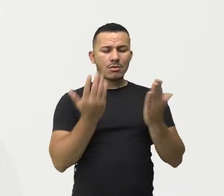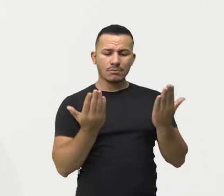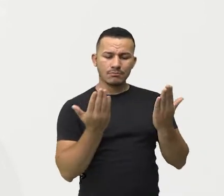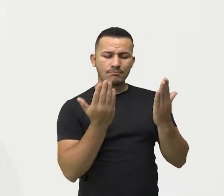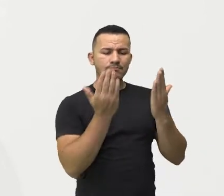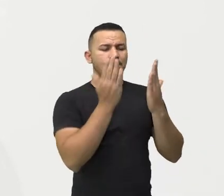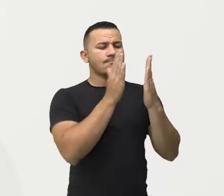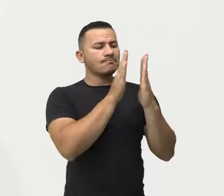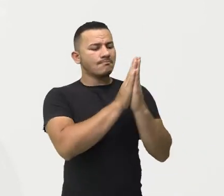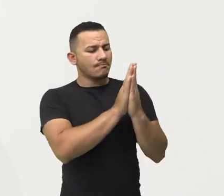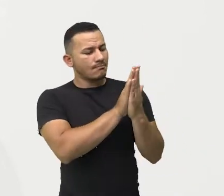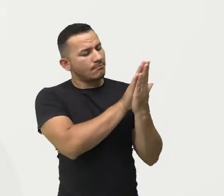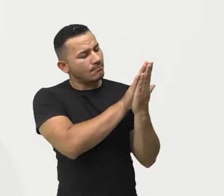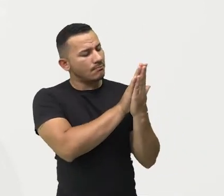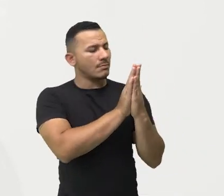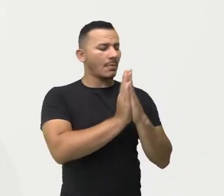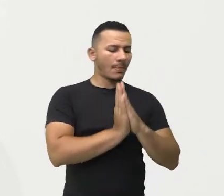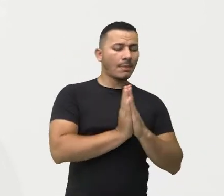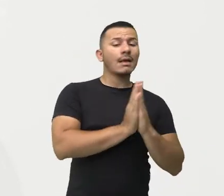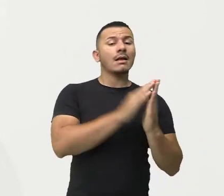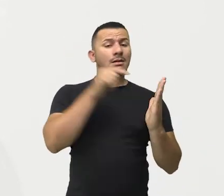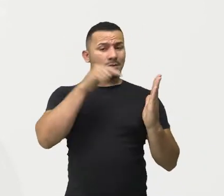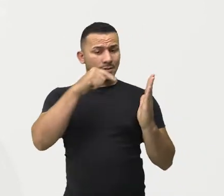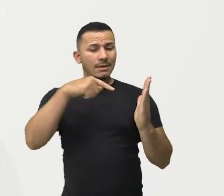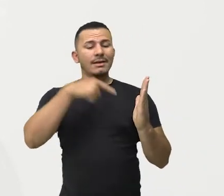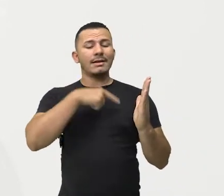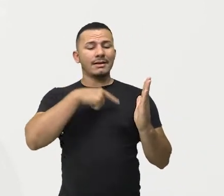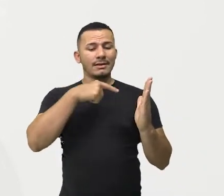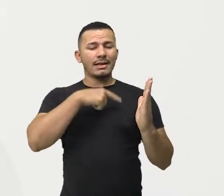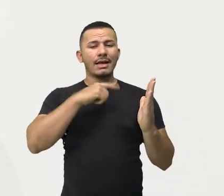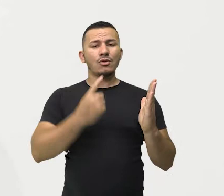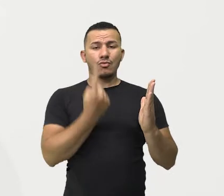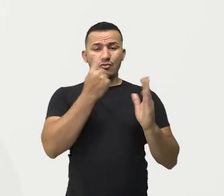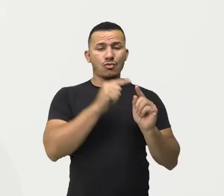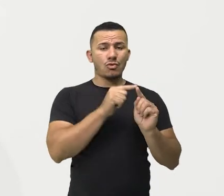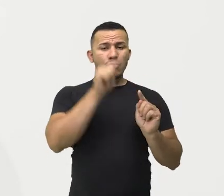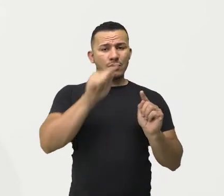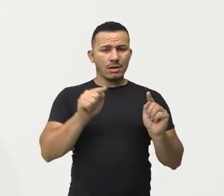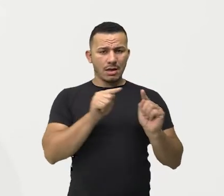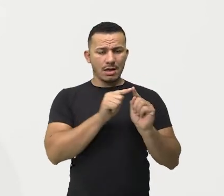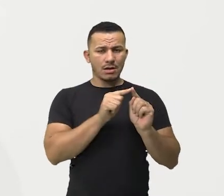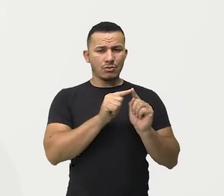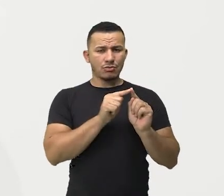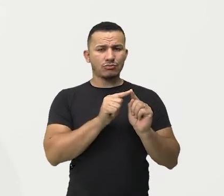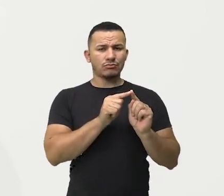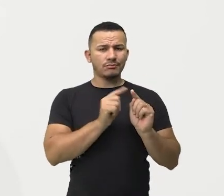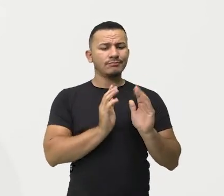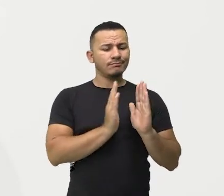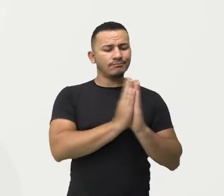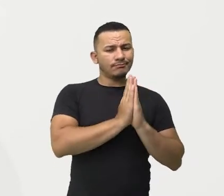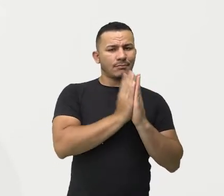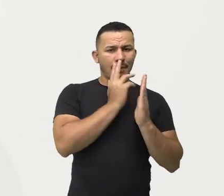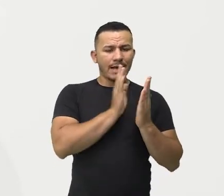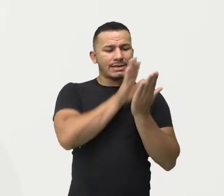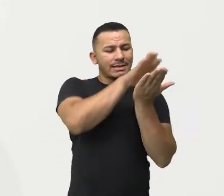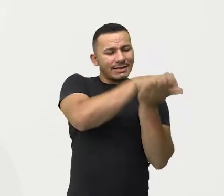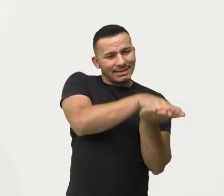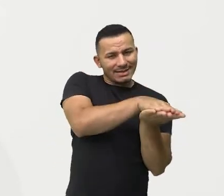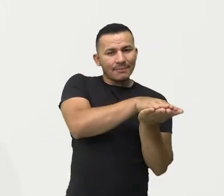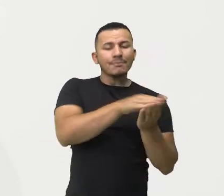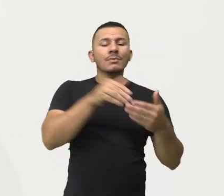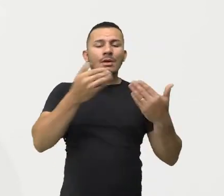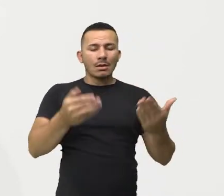vou ter essa situação, olha. Eu vou ter um triângulo em cima do outro. Beleza? Então,